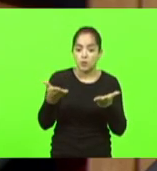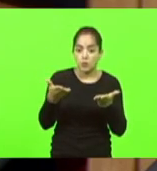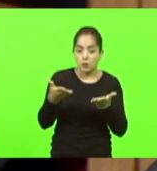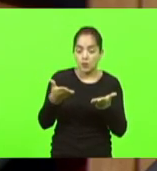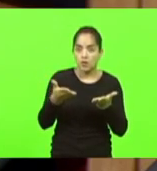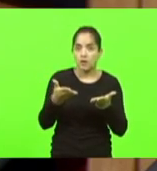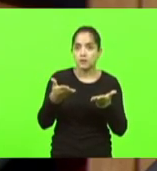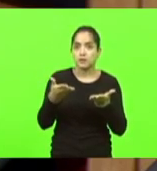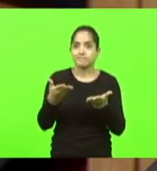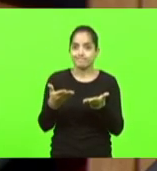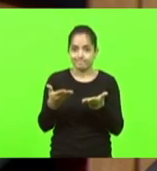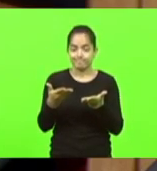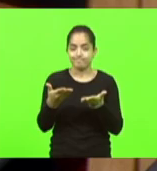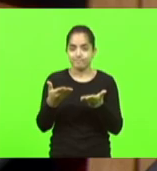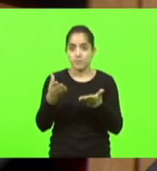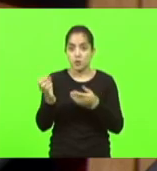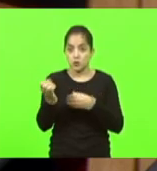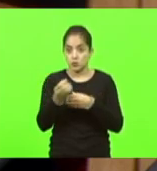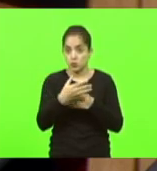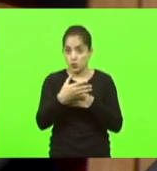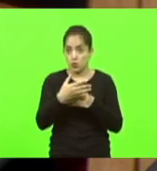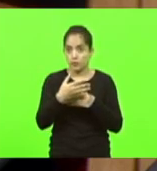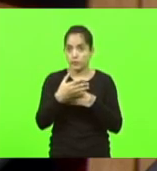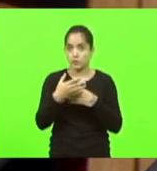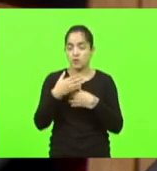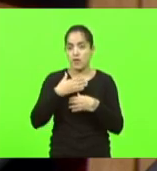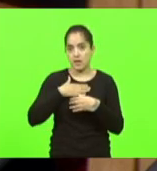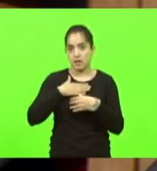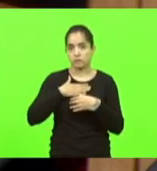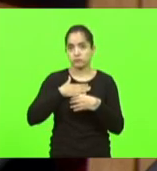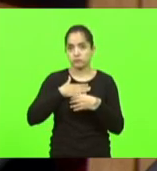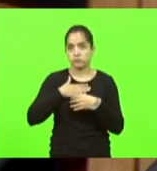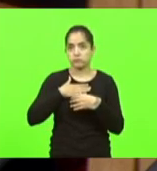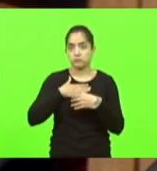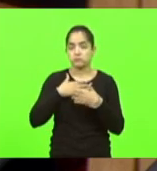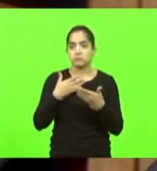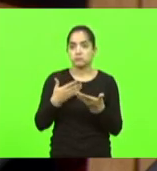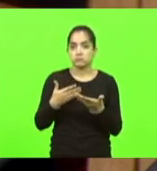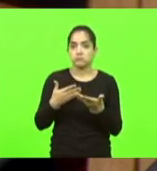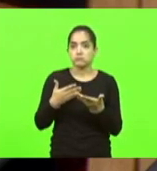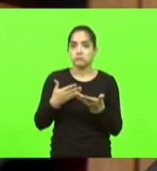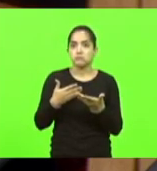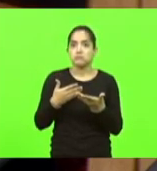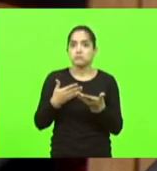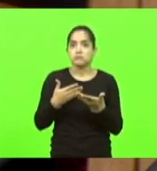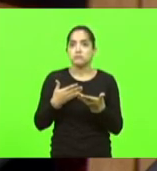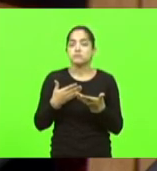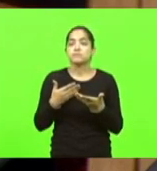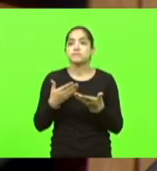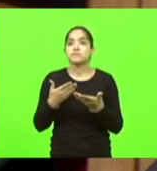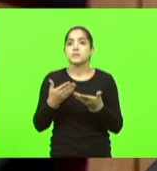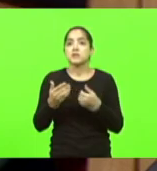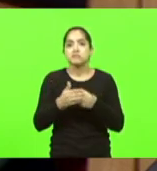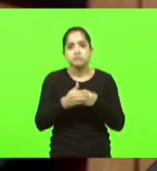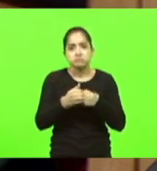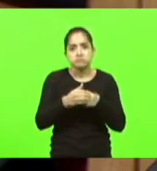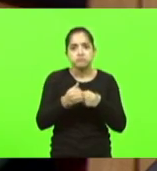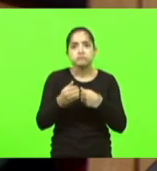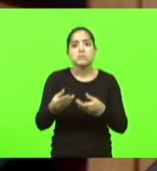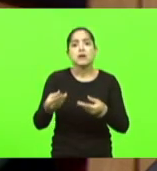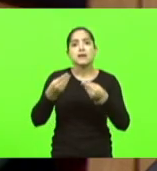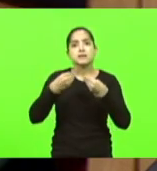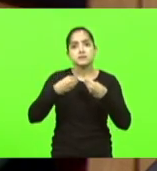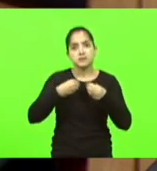veio nessa nova versão eu eu também de forma muito carinhosa recebi